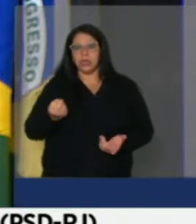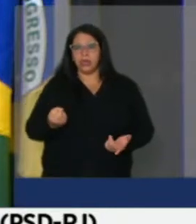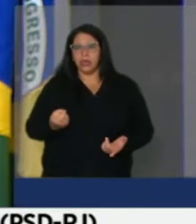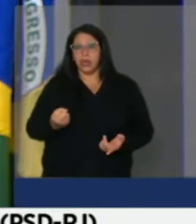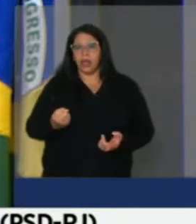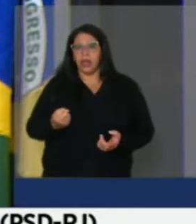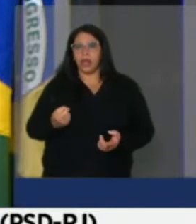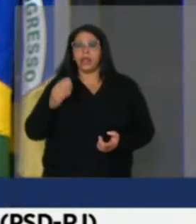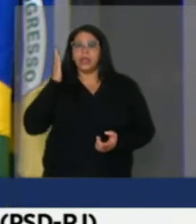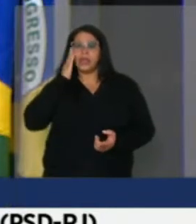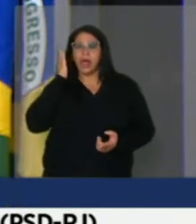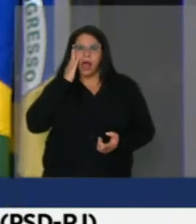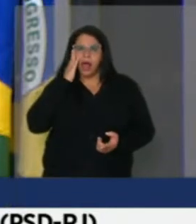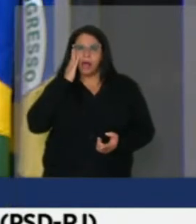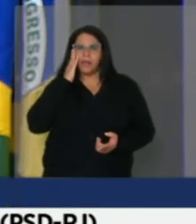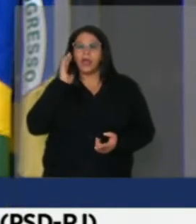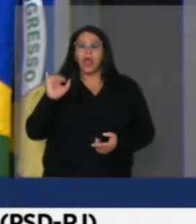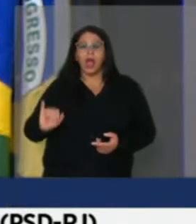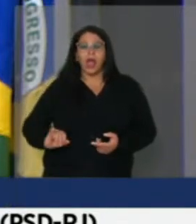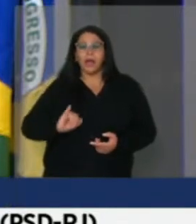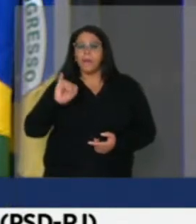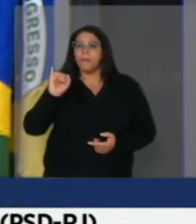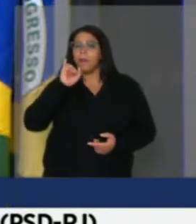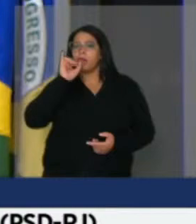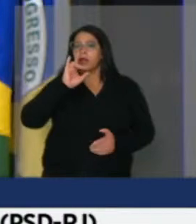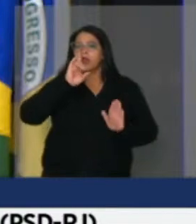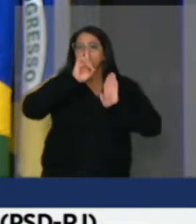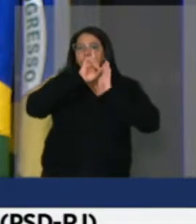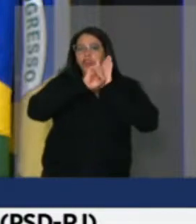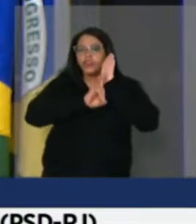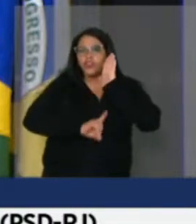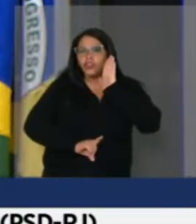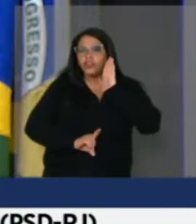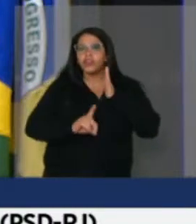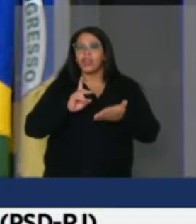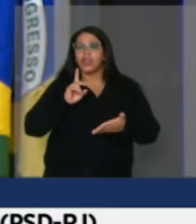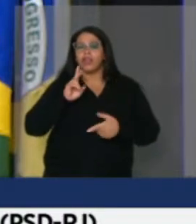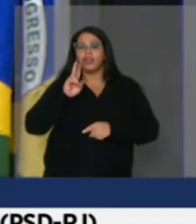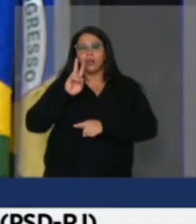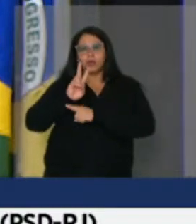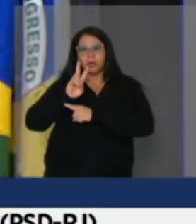E sabe o quanto é importante o direito de defesa?